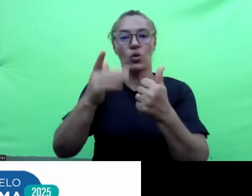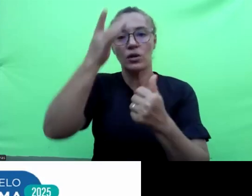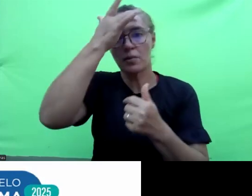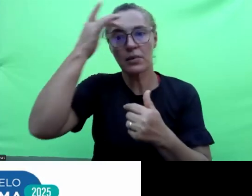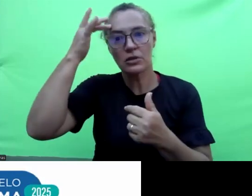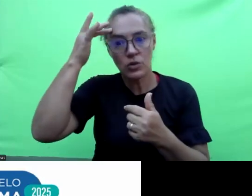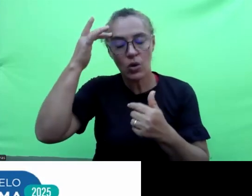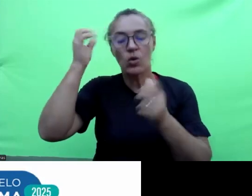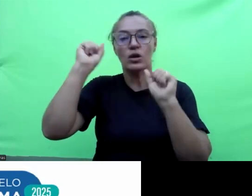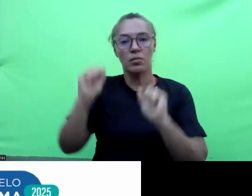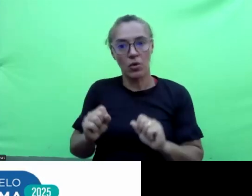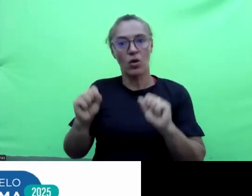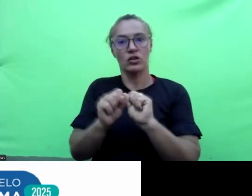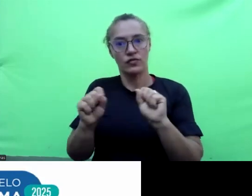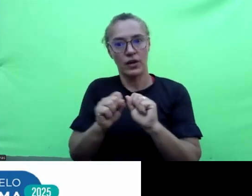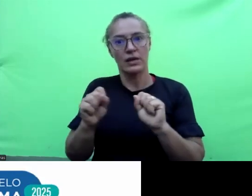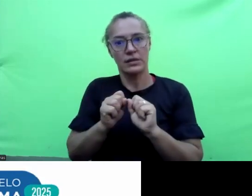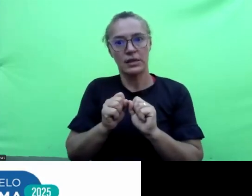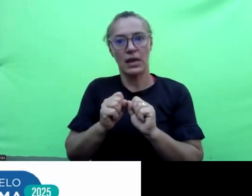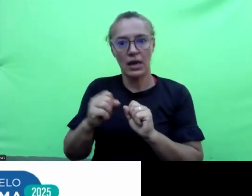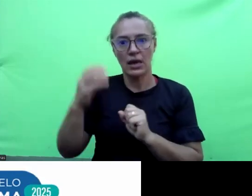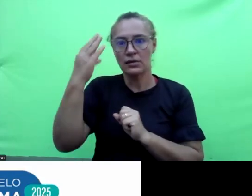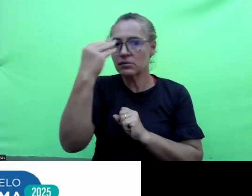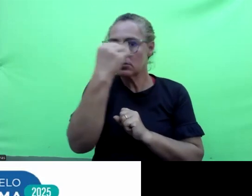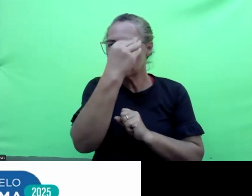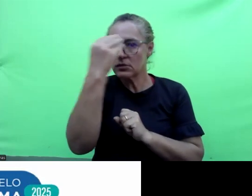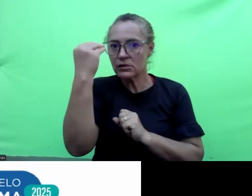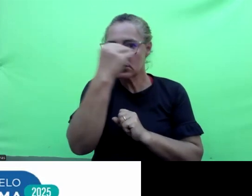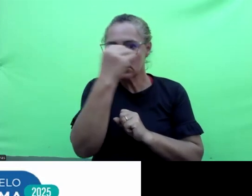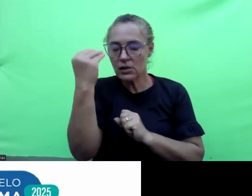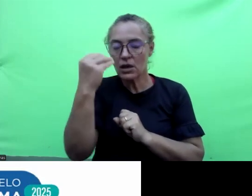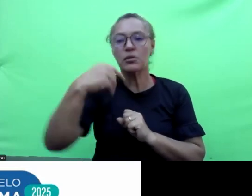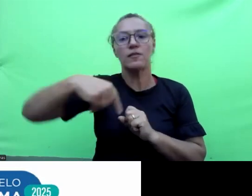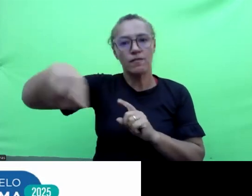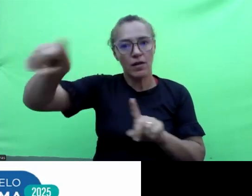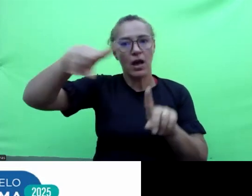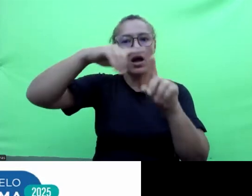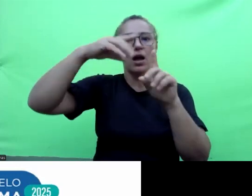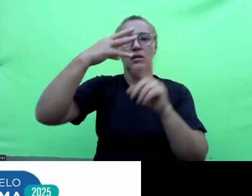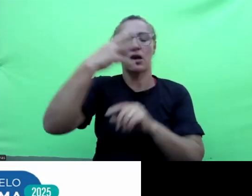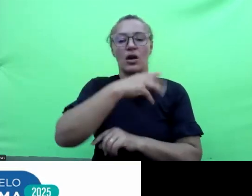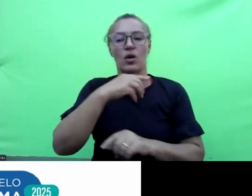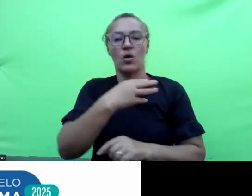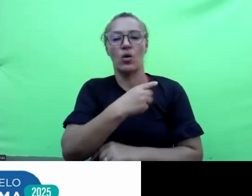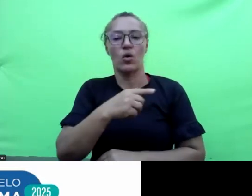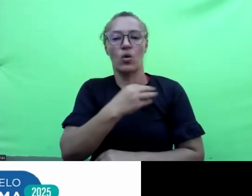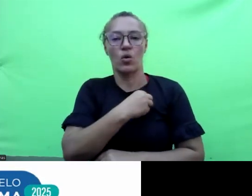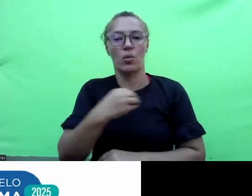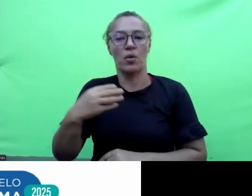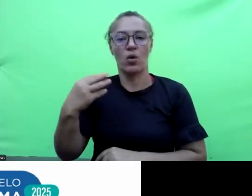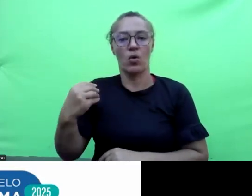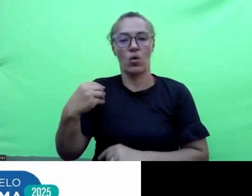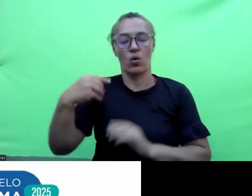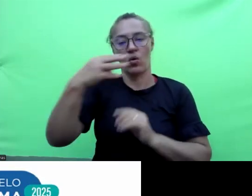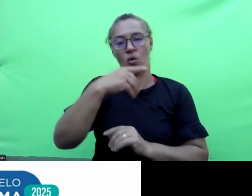permitir a medida da pressão do olho deve fazê-lo quando passa em consulta, tá? Nós comentamos que a partir dos